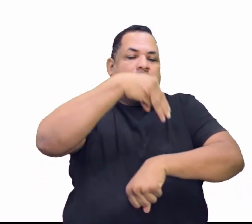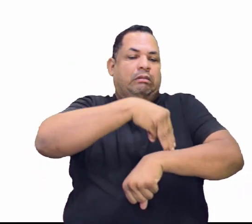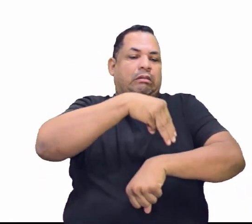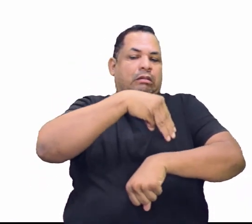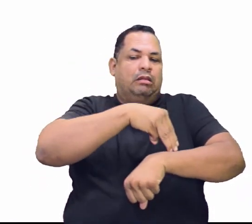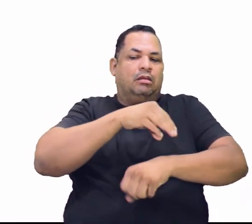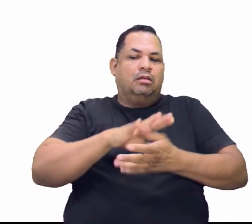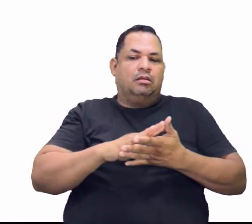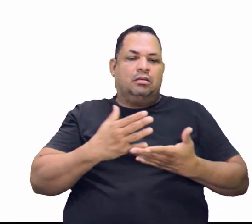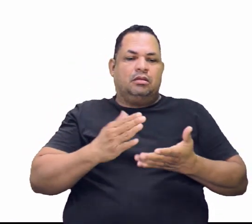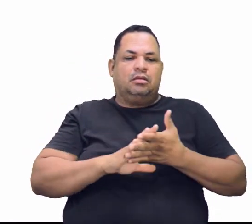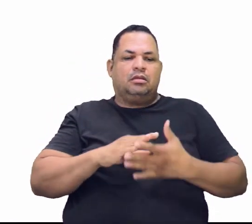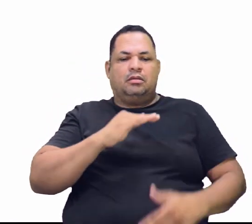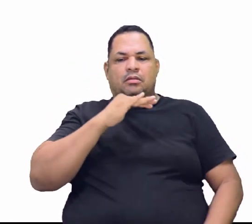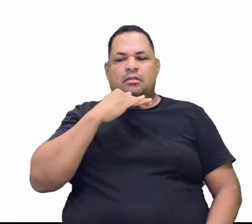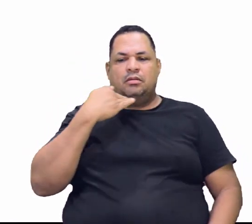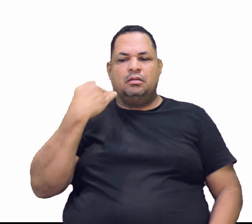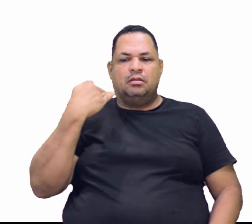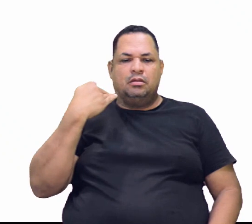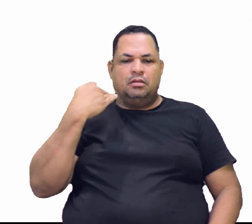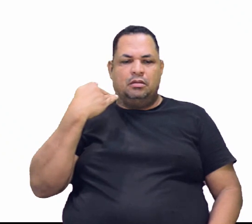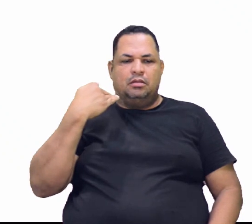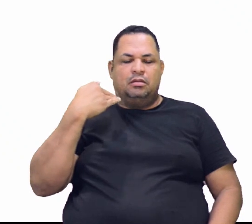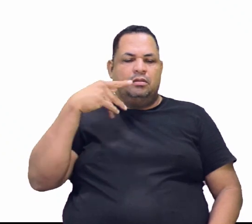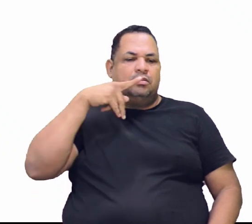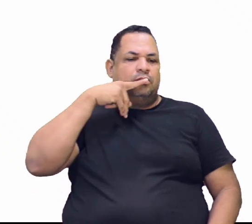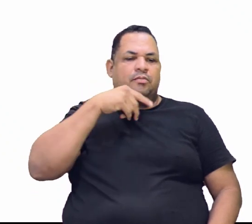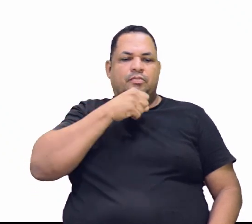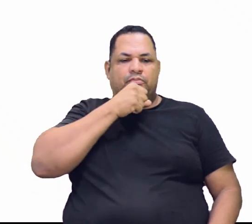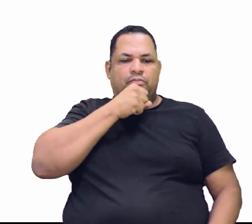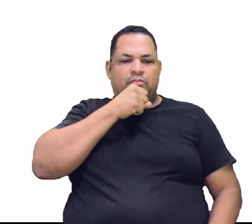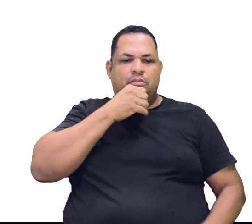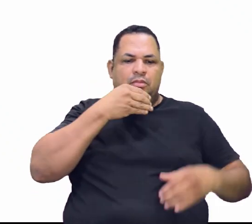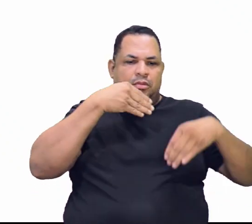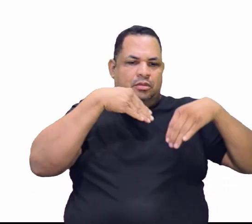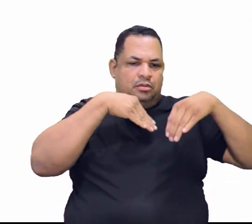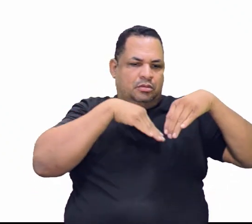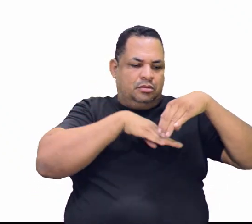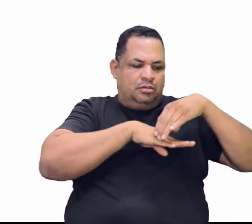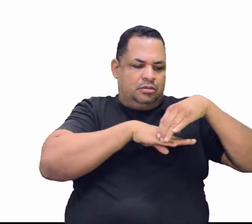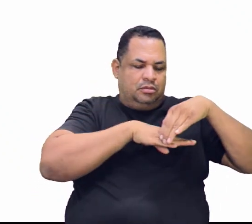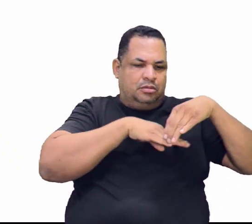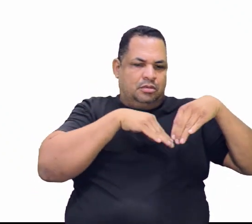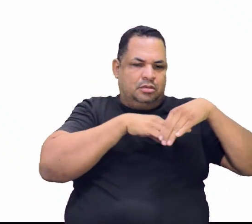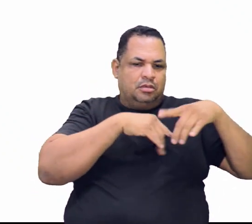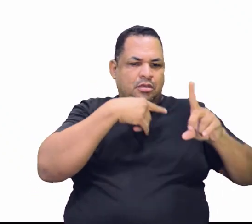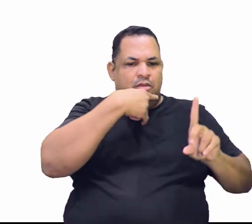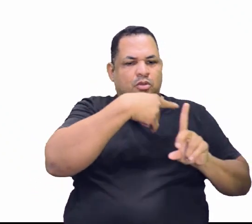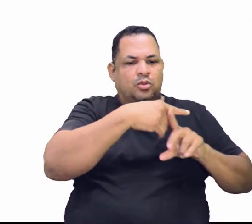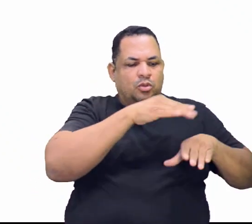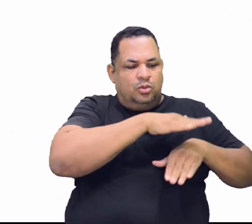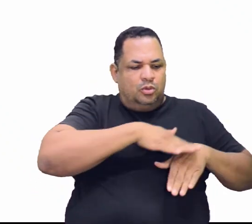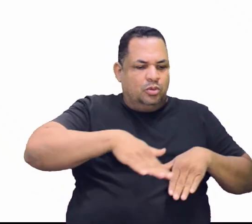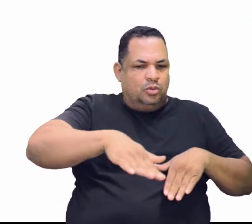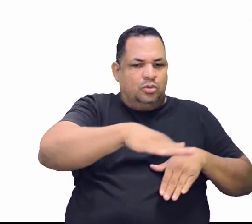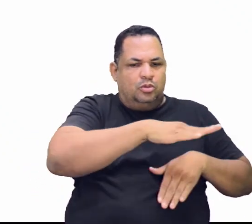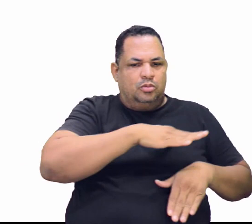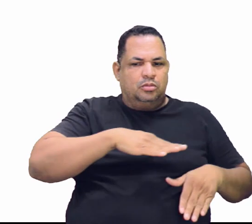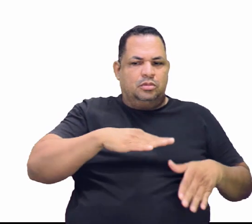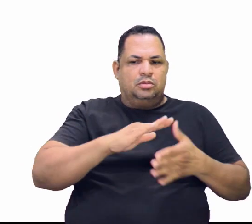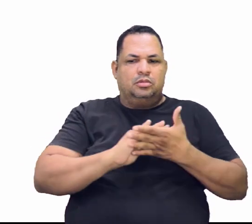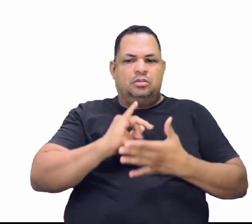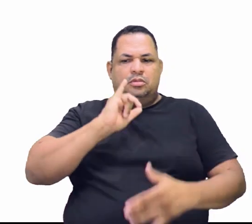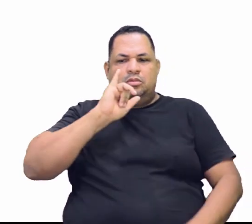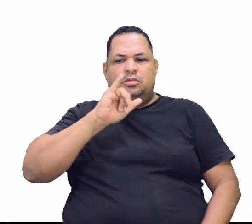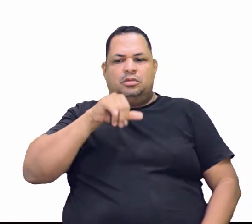Porto Velho. O Major Amarante está enterrado no cemitério dos